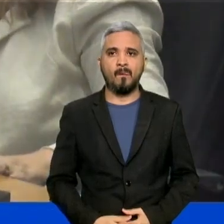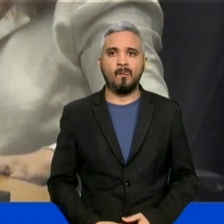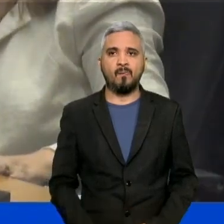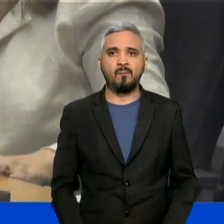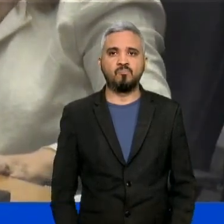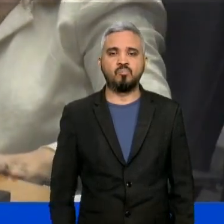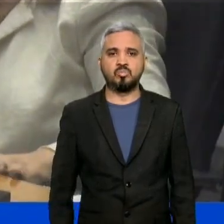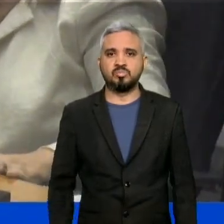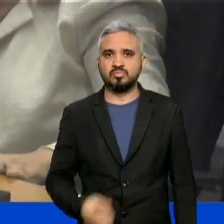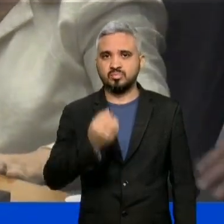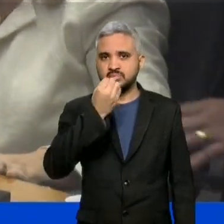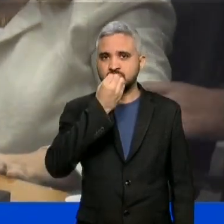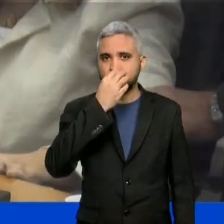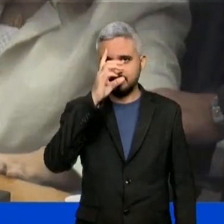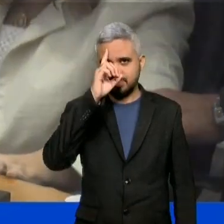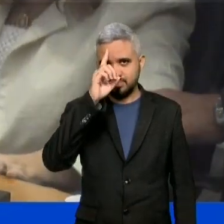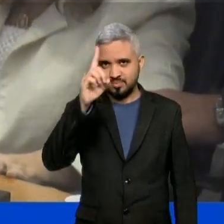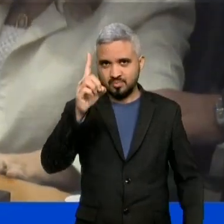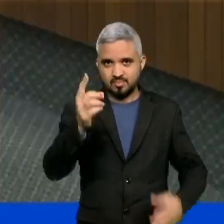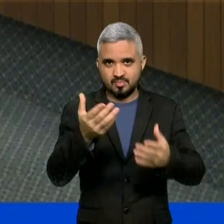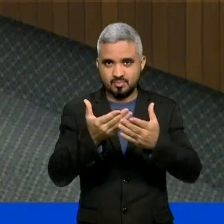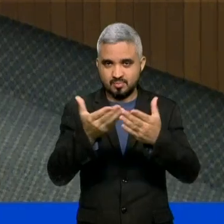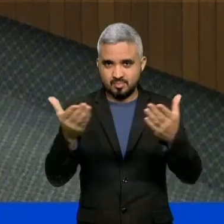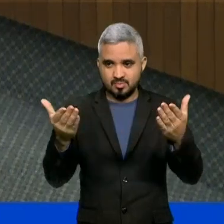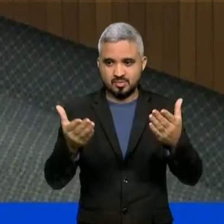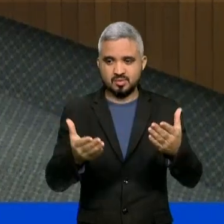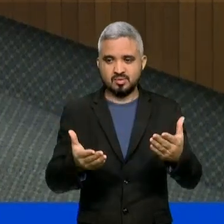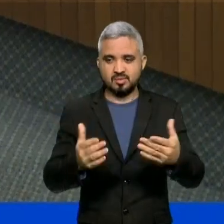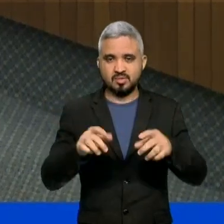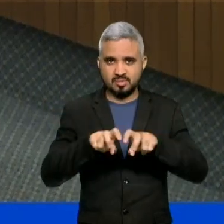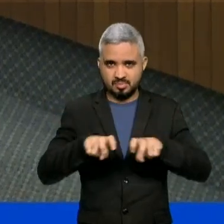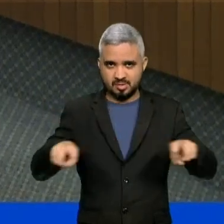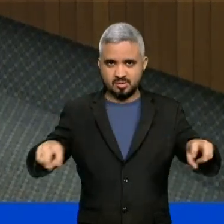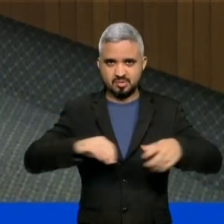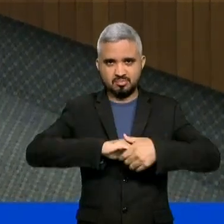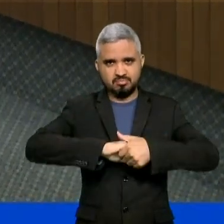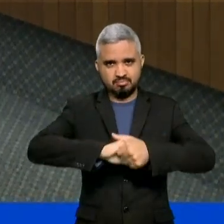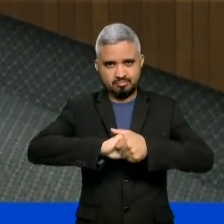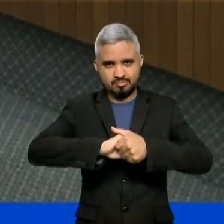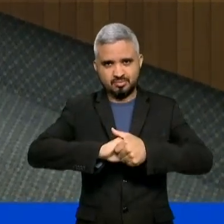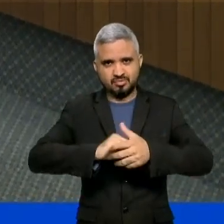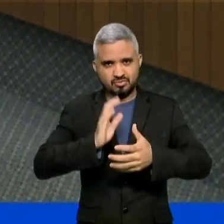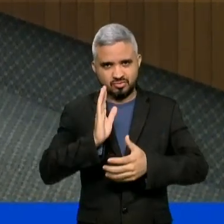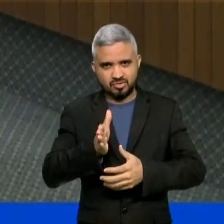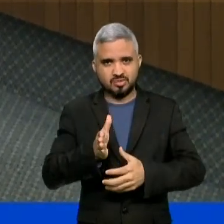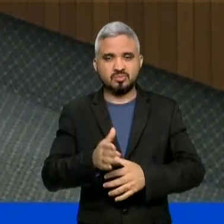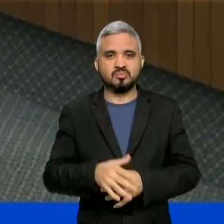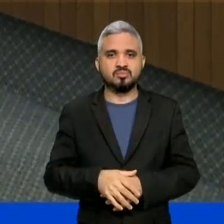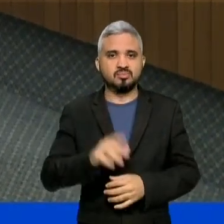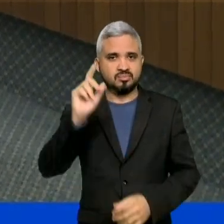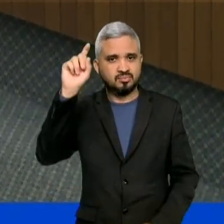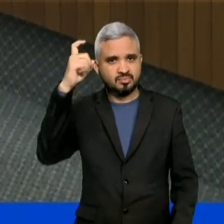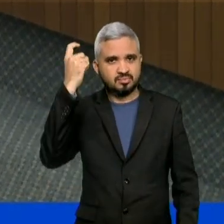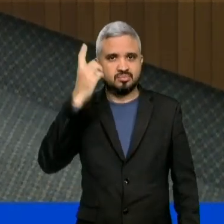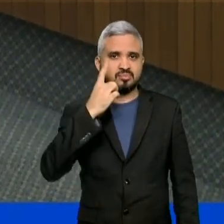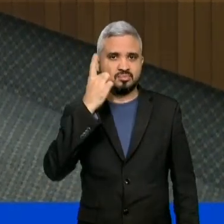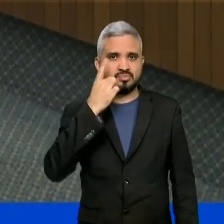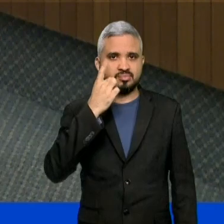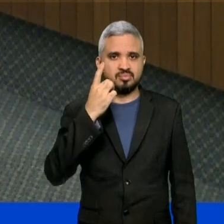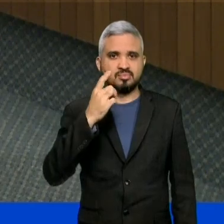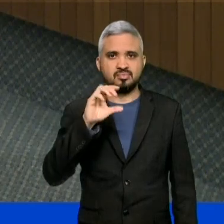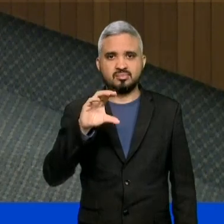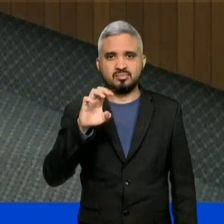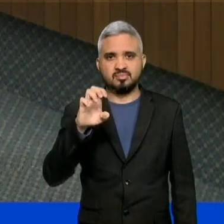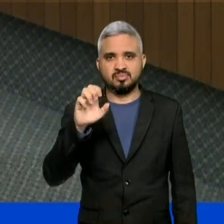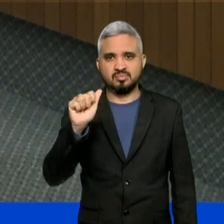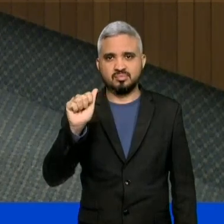Bom dia a todos. A mesa já foi saudada aqui, está o nosso querido ex-deputado César Bandeira, nosso